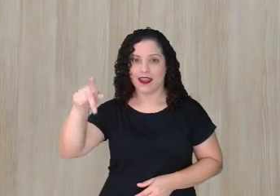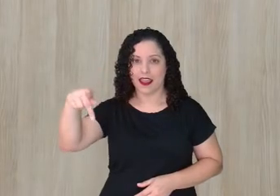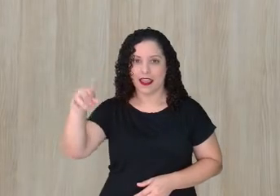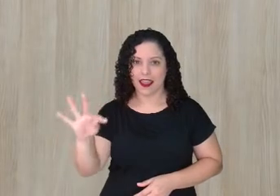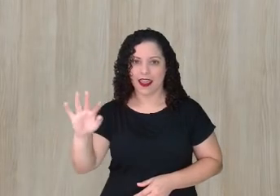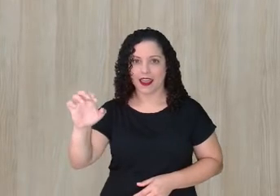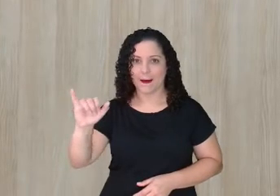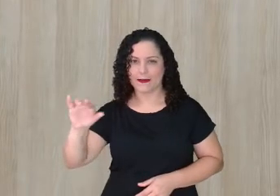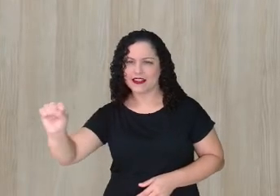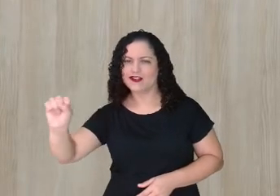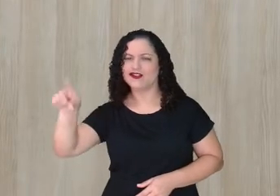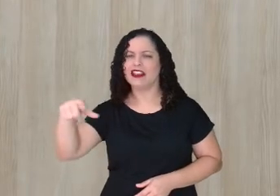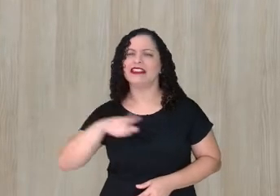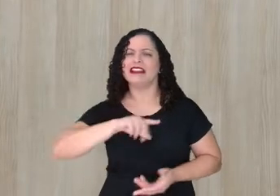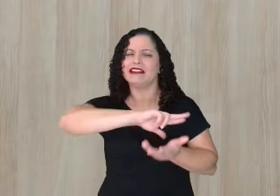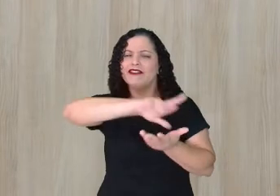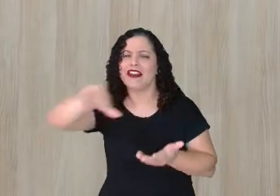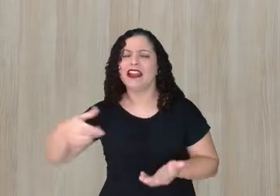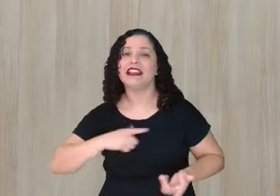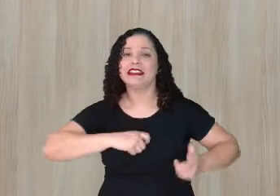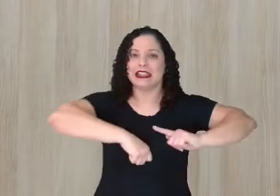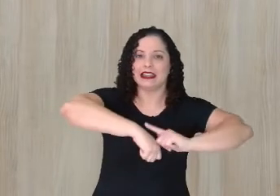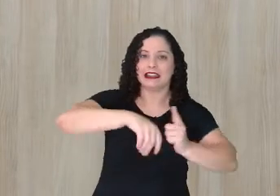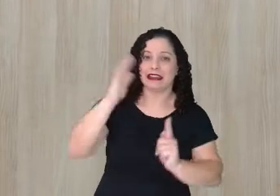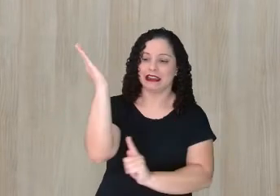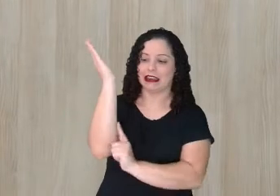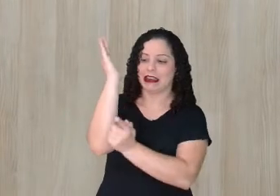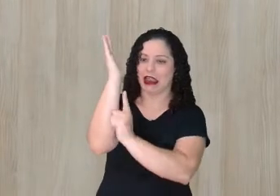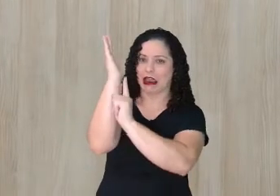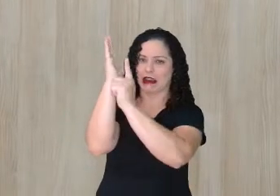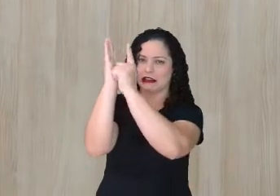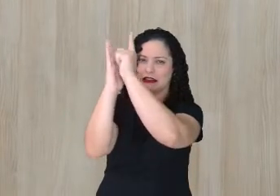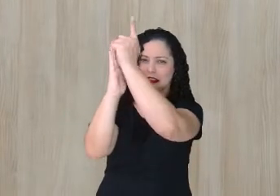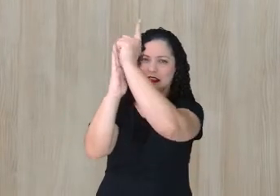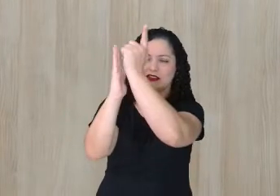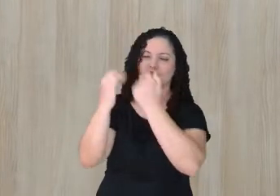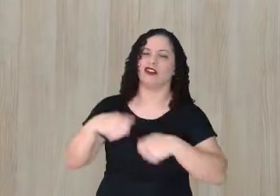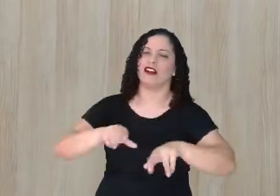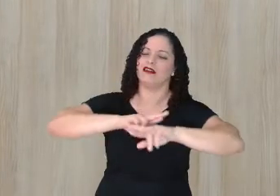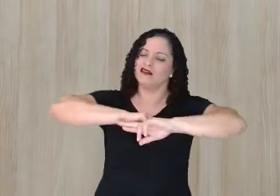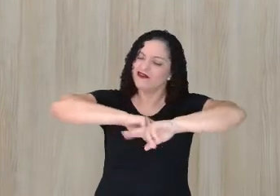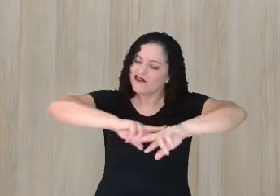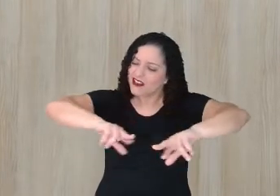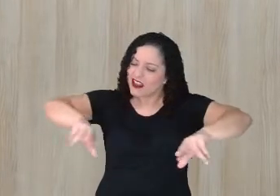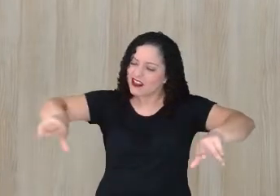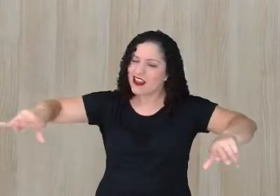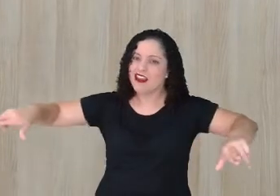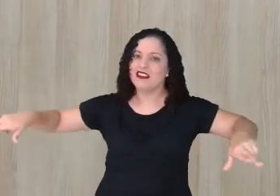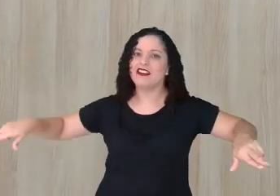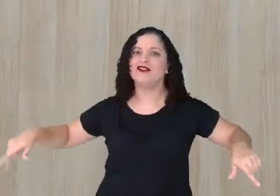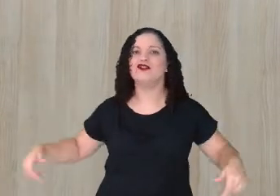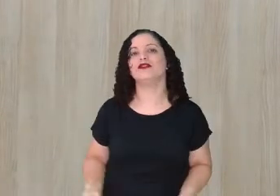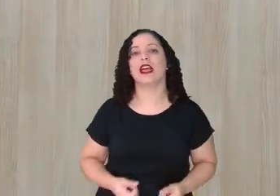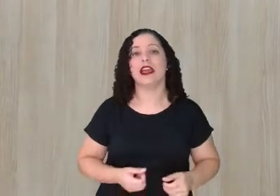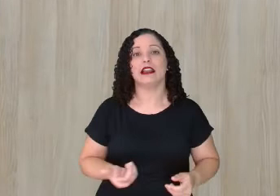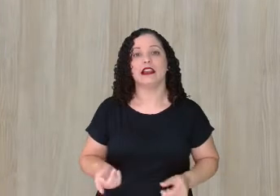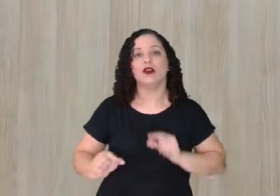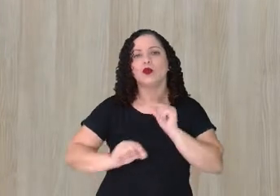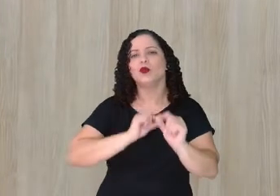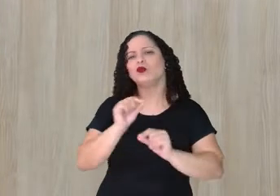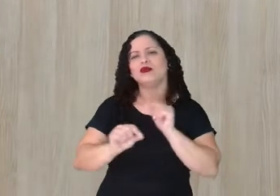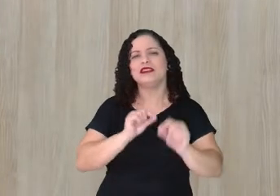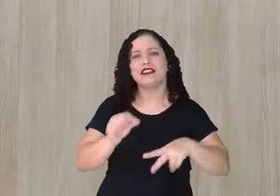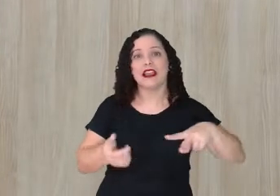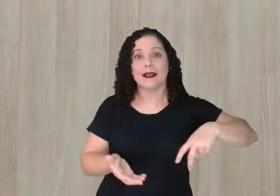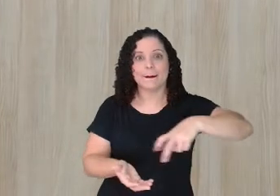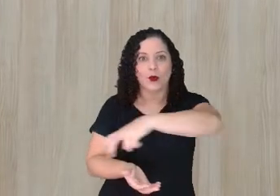outros répteis, não é? Répteis são todos os animais que rastejam, não é? Pulam também,